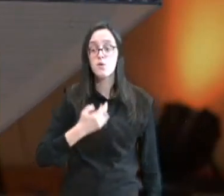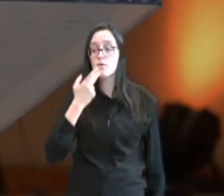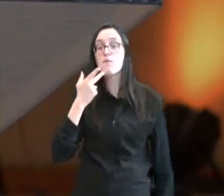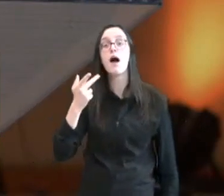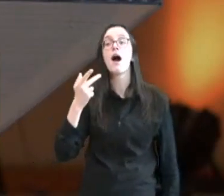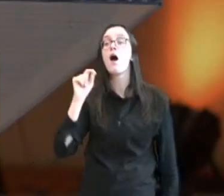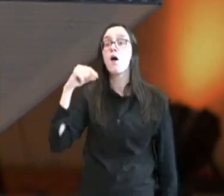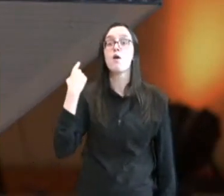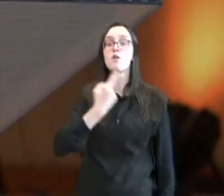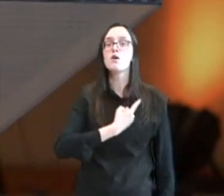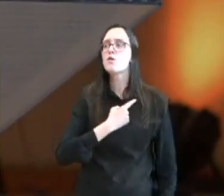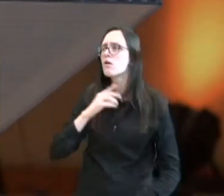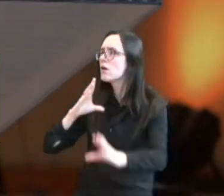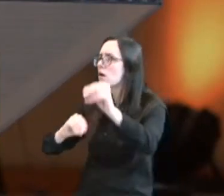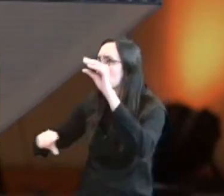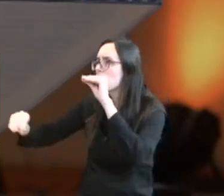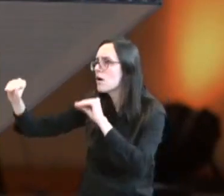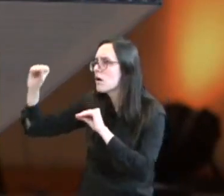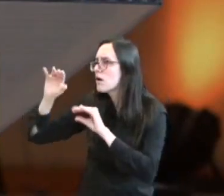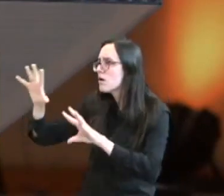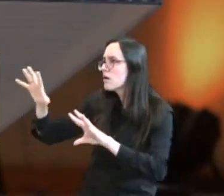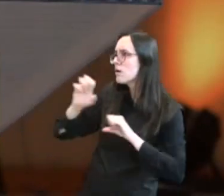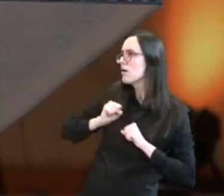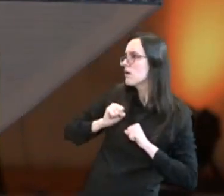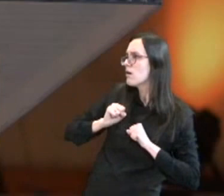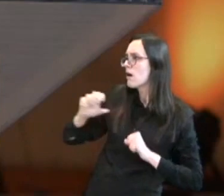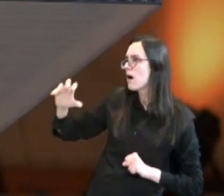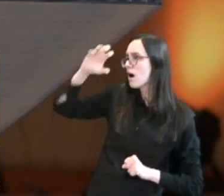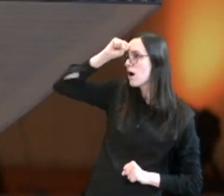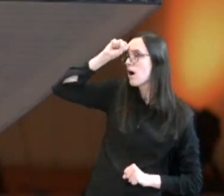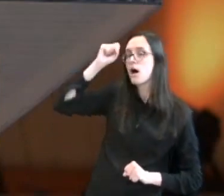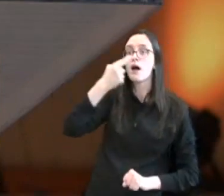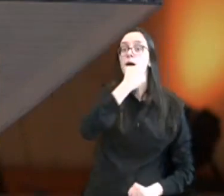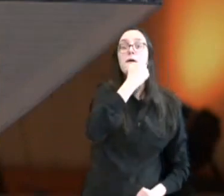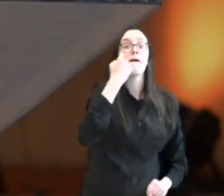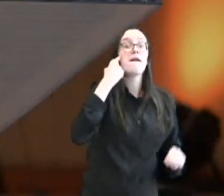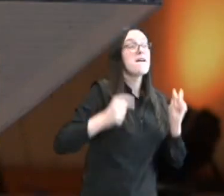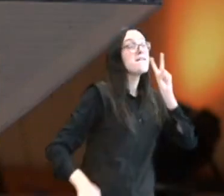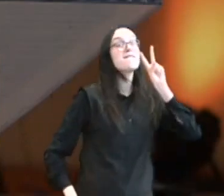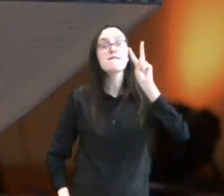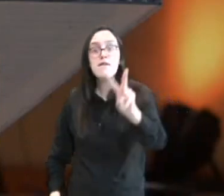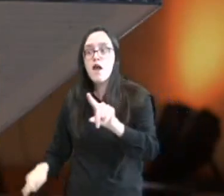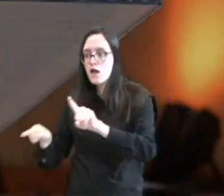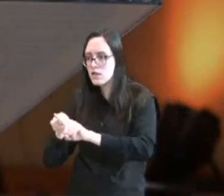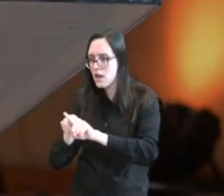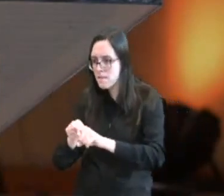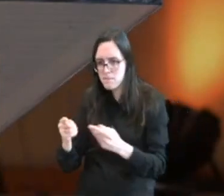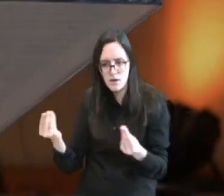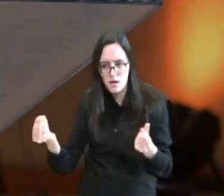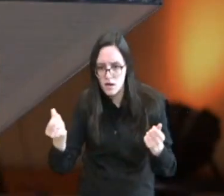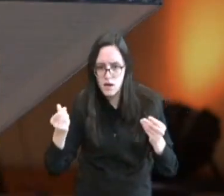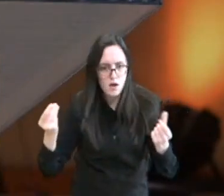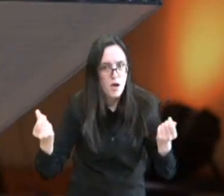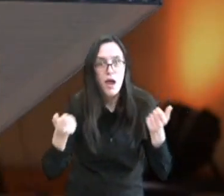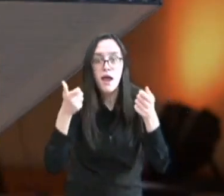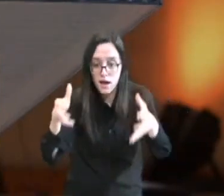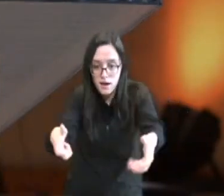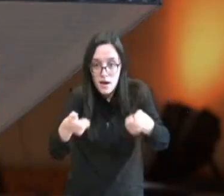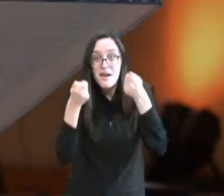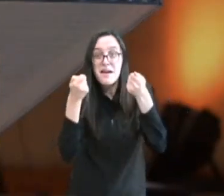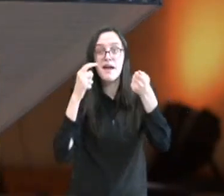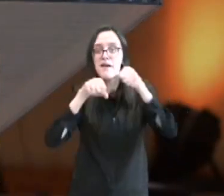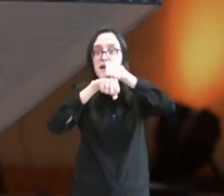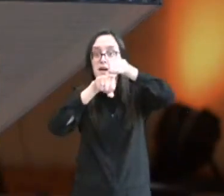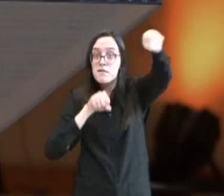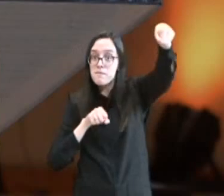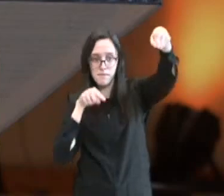que nós ouvimos, o que nós vimos e temos tocado a palavra de Deus. Eles